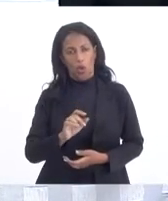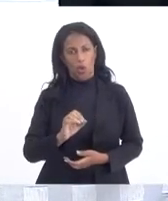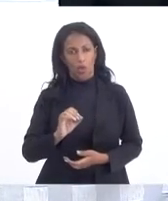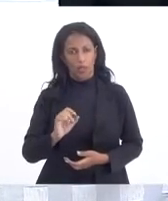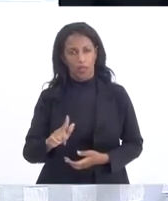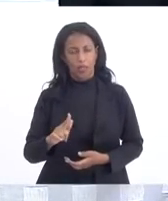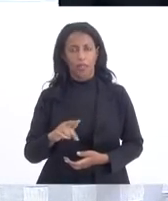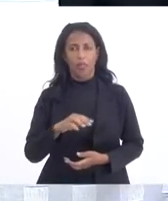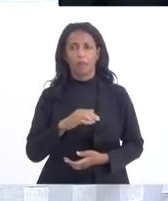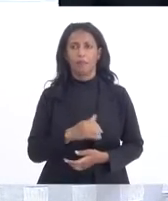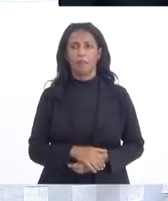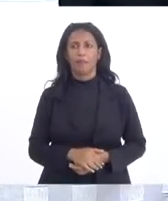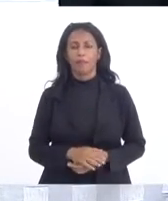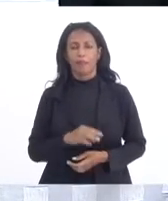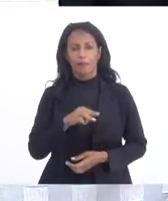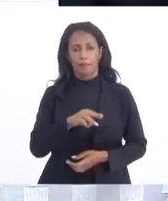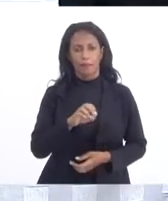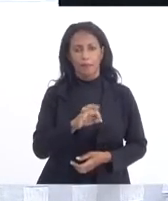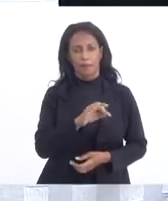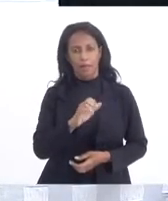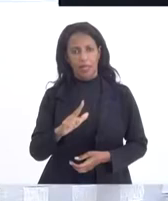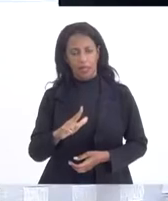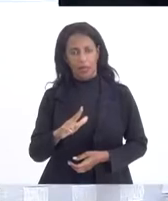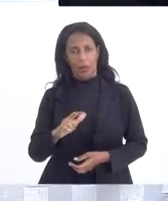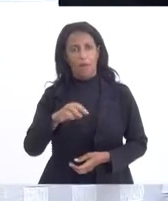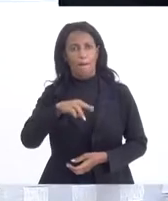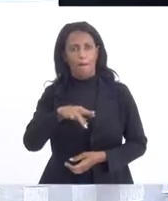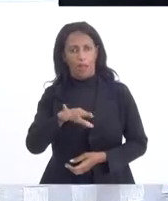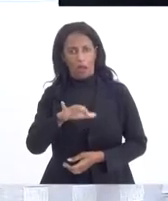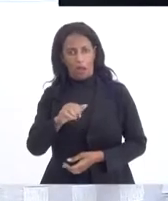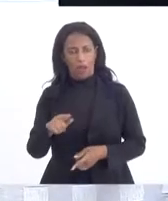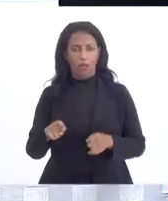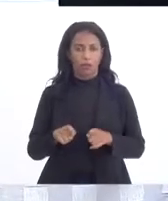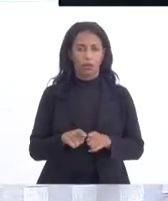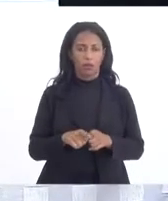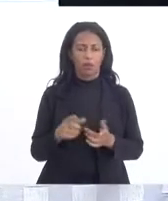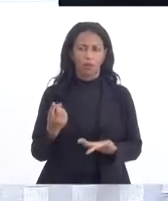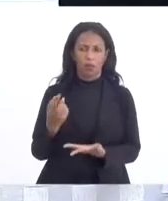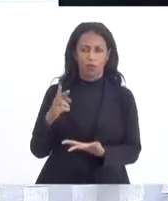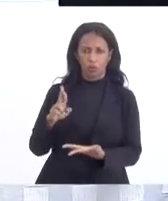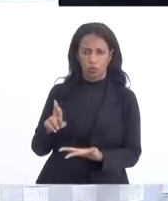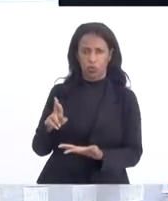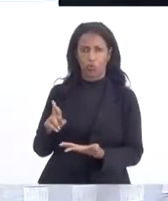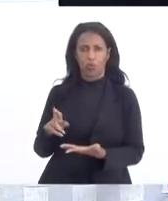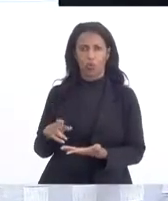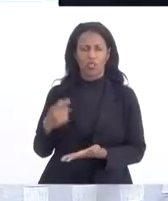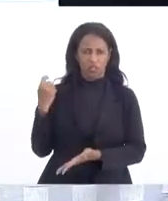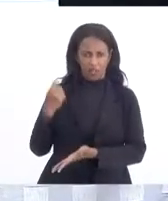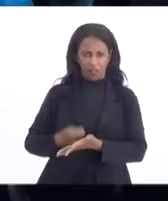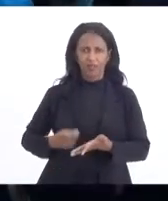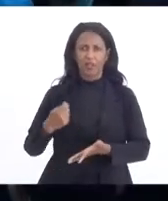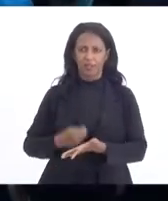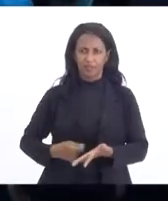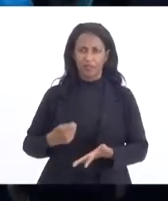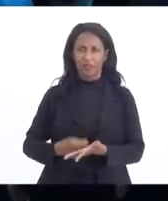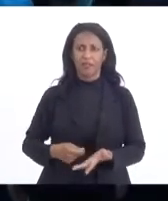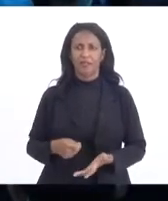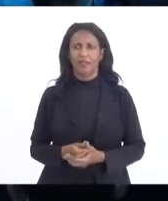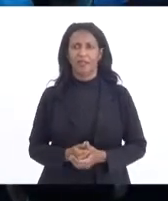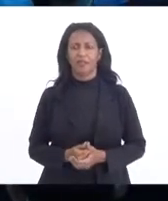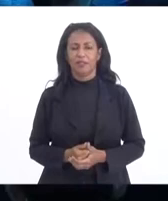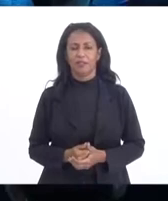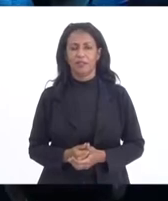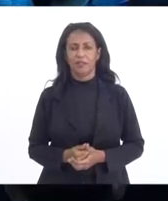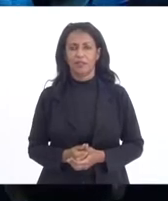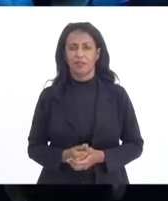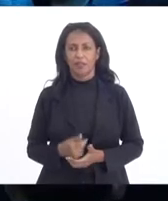com metal, com a questão do metal mecânico, mas, doutor Silvestre, nós estamos enfrentando.